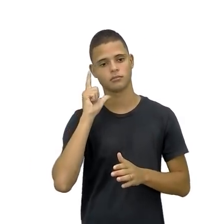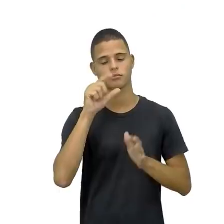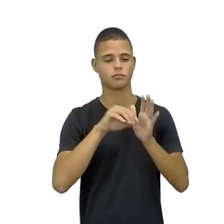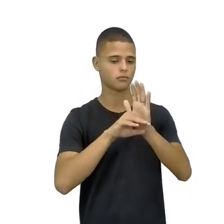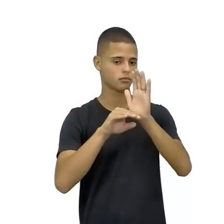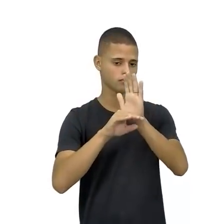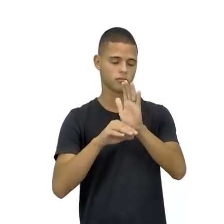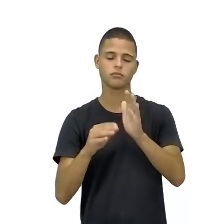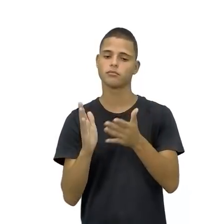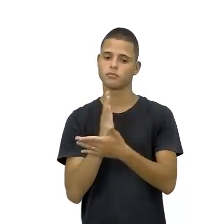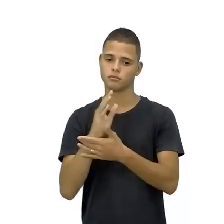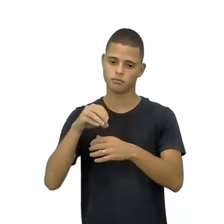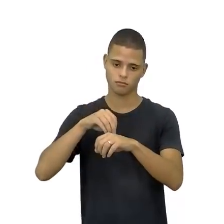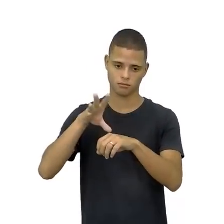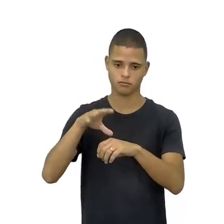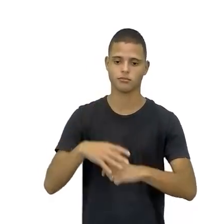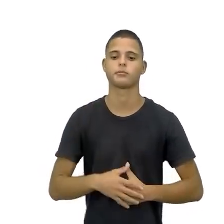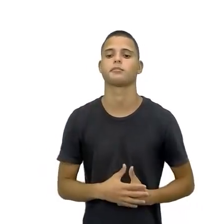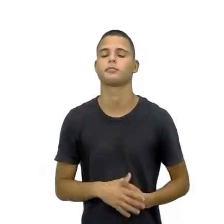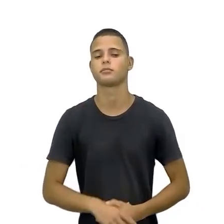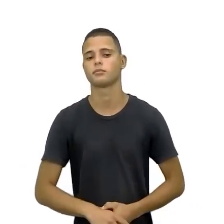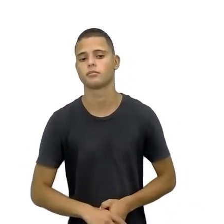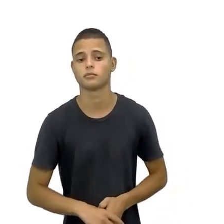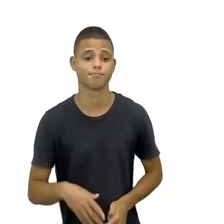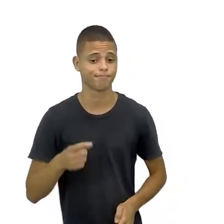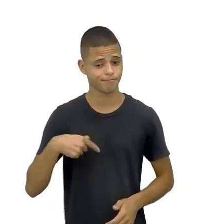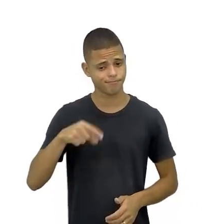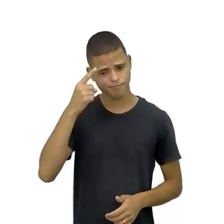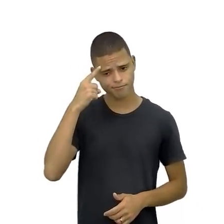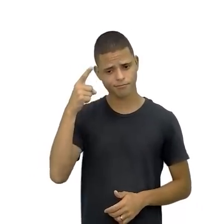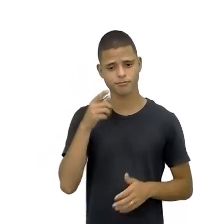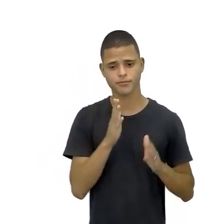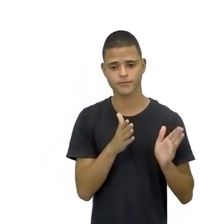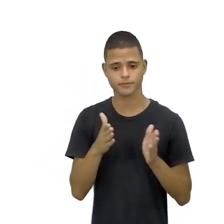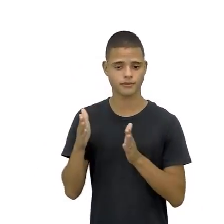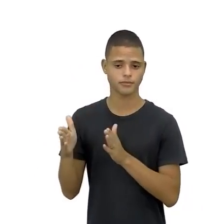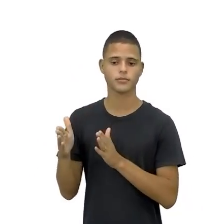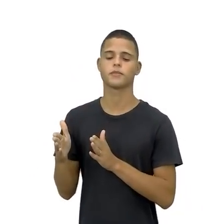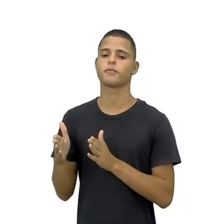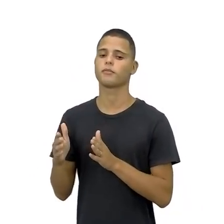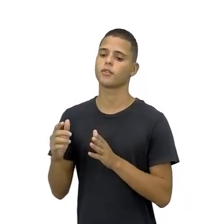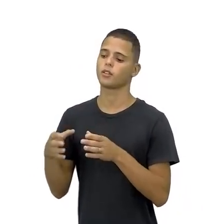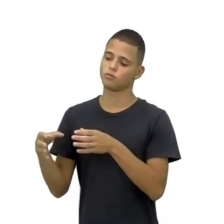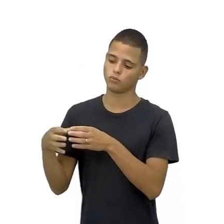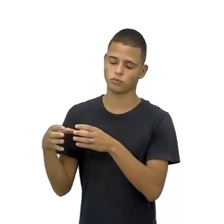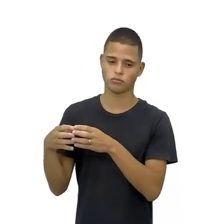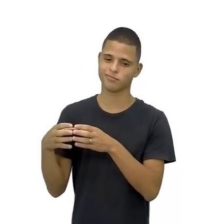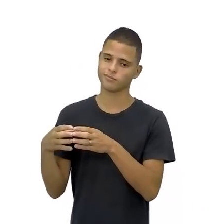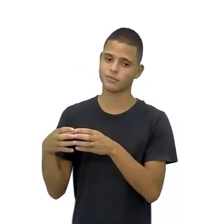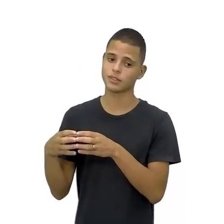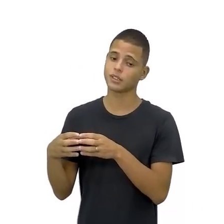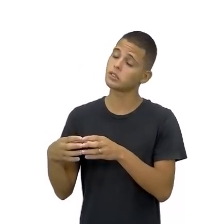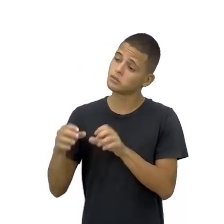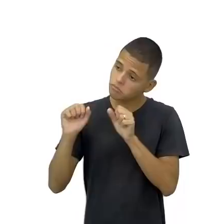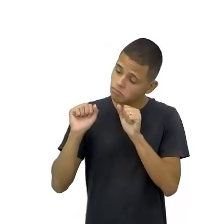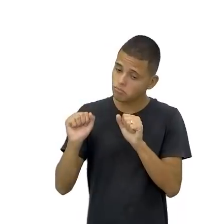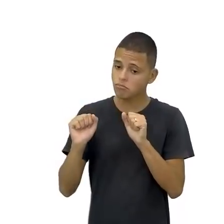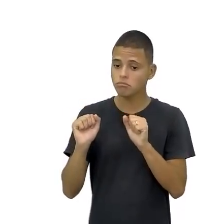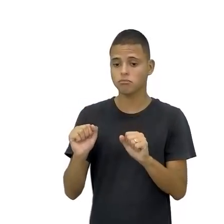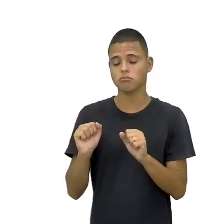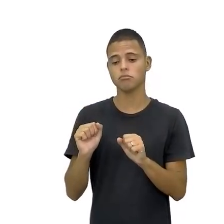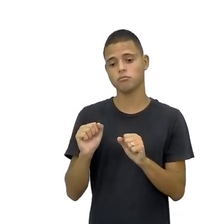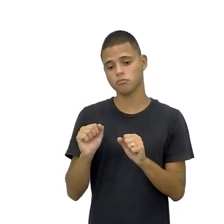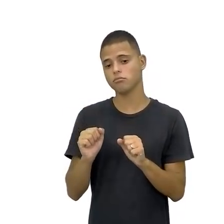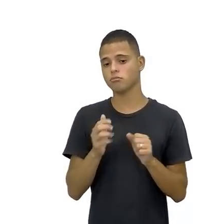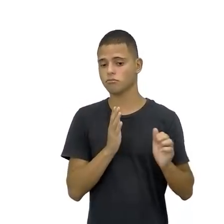algumas sugestões. Quando nós pensamos na organização da turma, é possível que os agrupamentos por habilidades podem